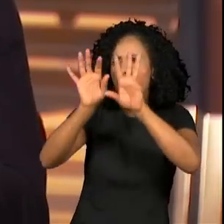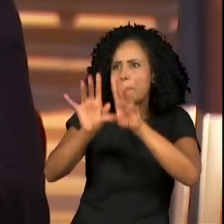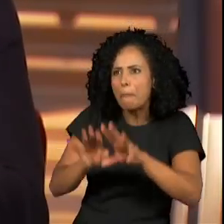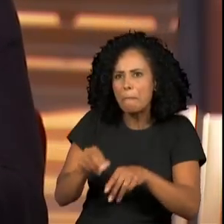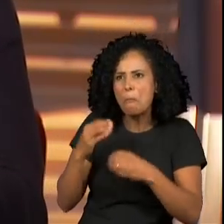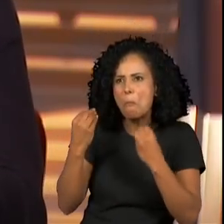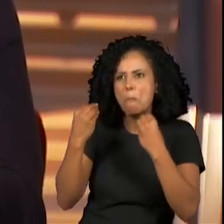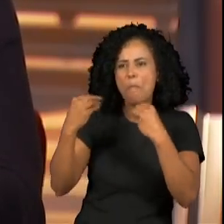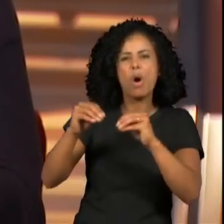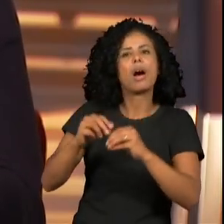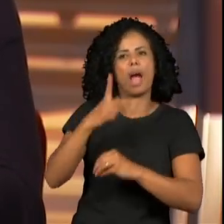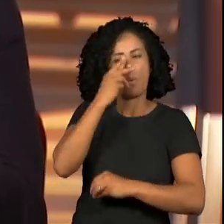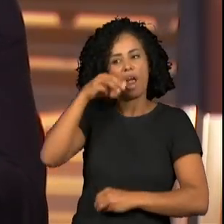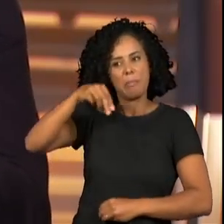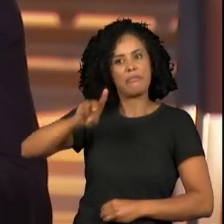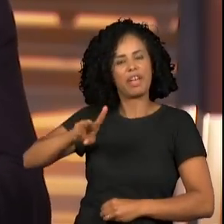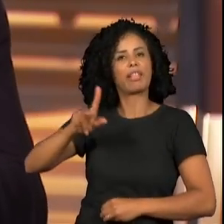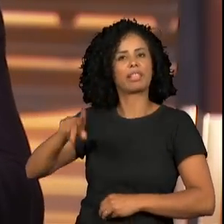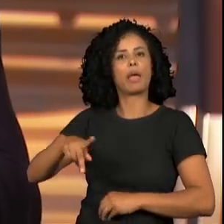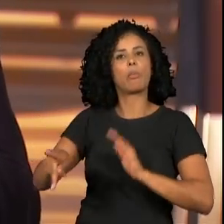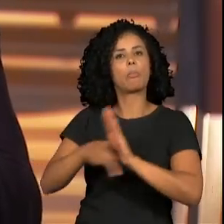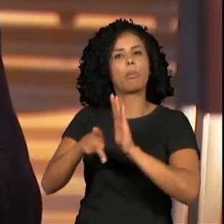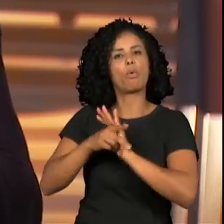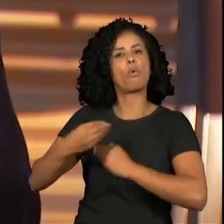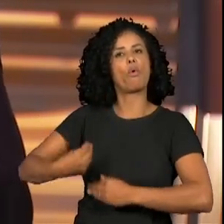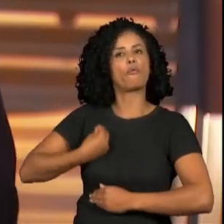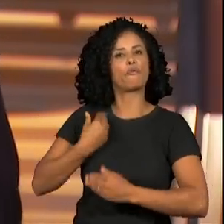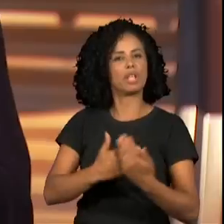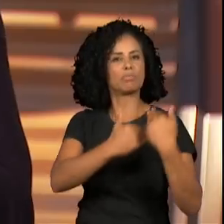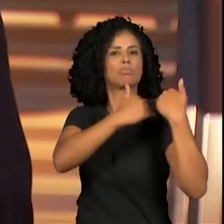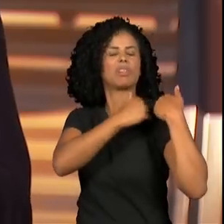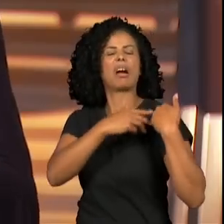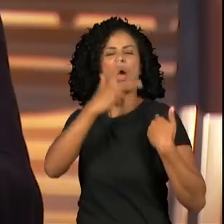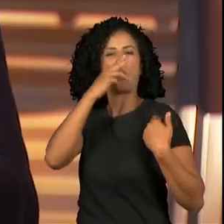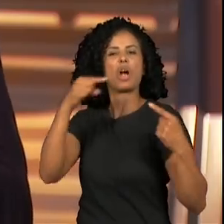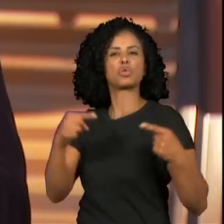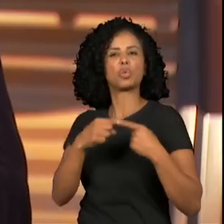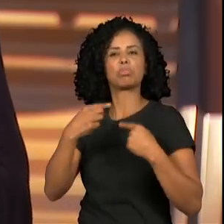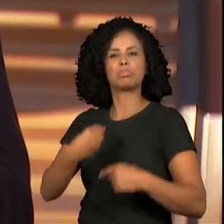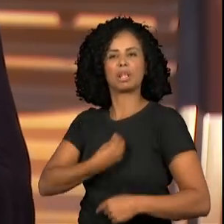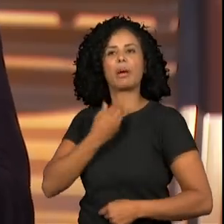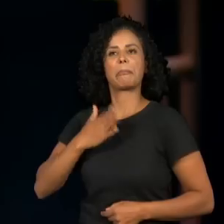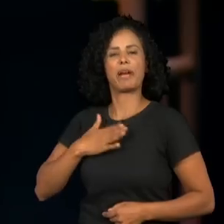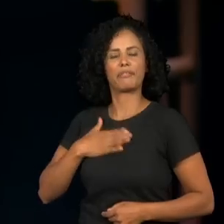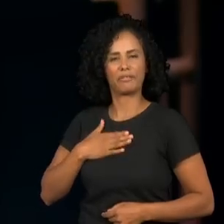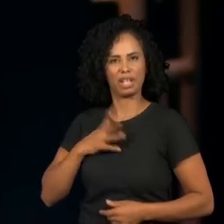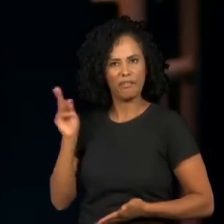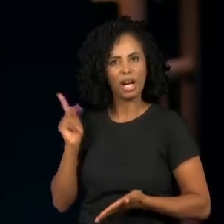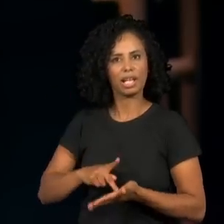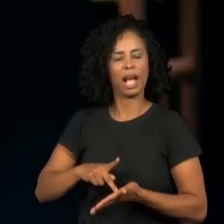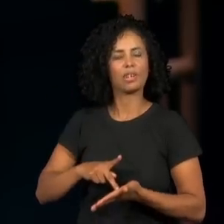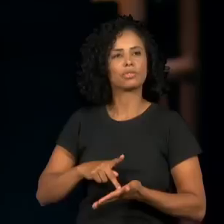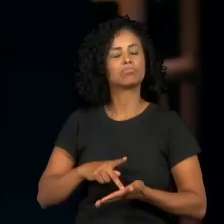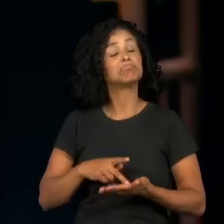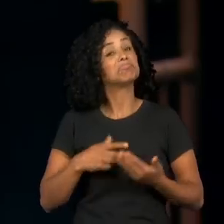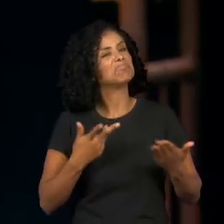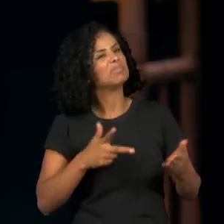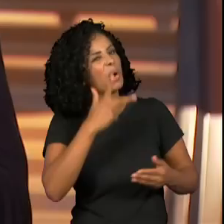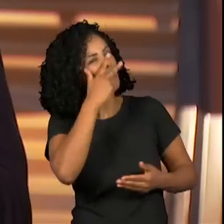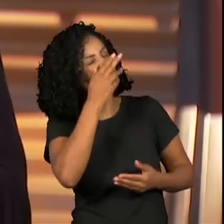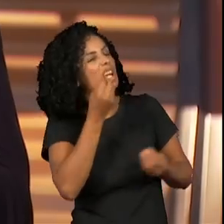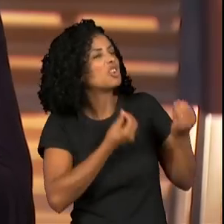ser missão de vida. Eu falei, cara, isso é muito mais a minha cara do que o Mensageiro da Verdade. Você acha que você estava muito